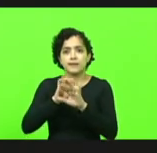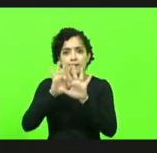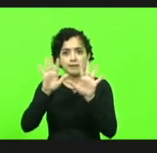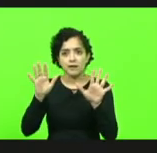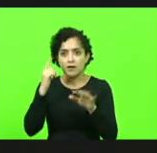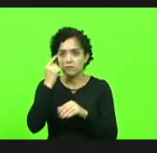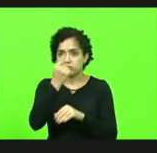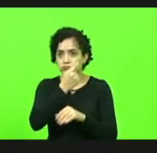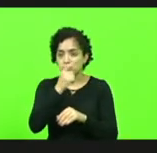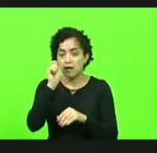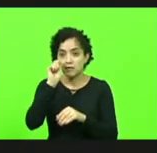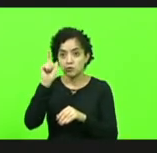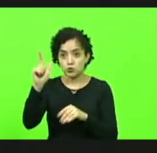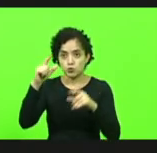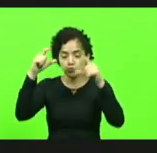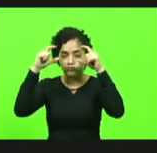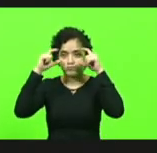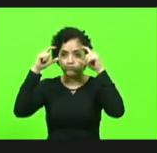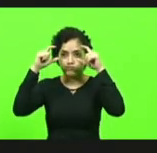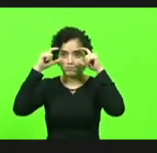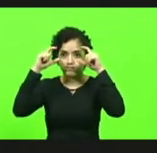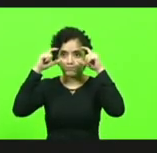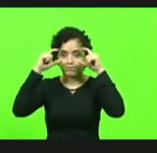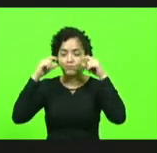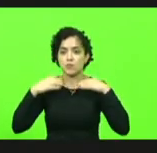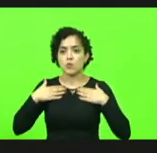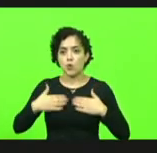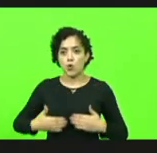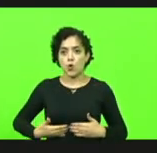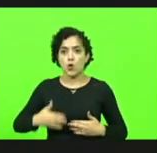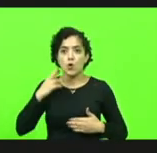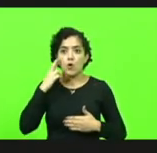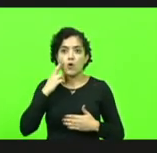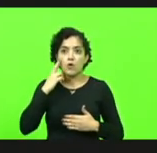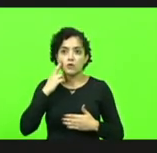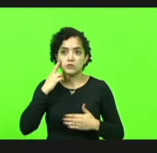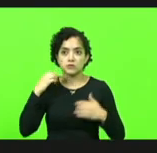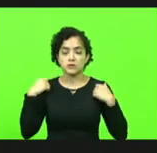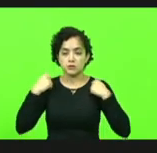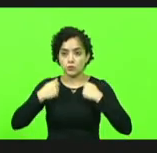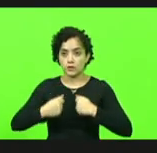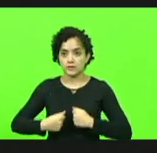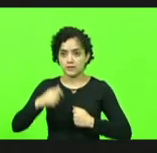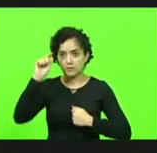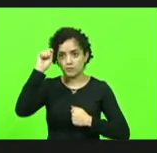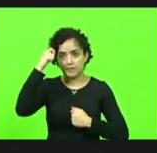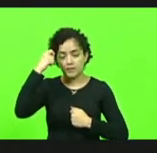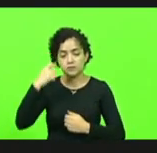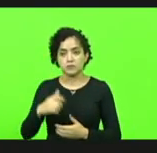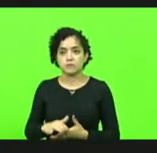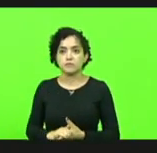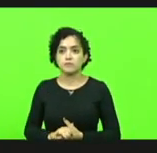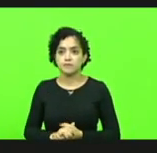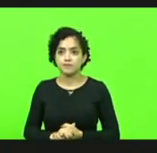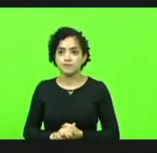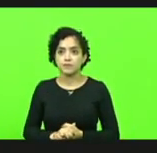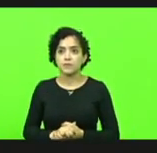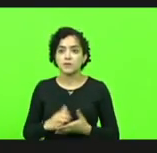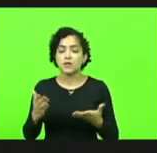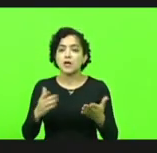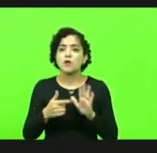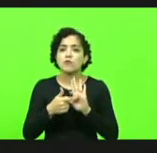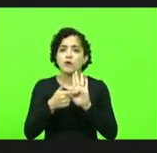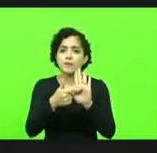de óculos, estou com uma camiseta rosa e um casaco preto por cima. Eu vou apresentar